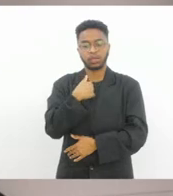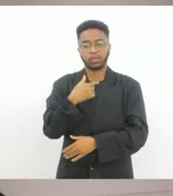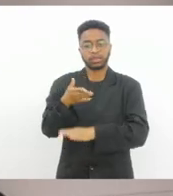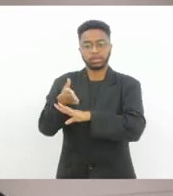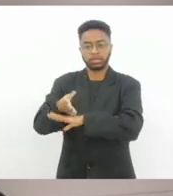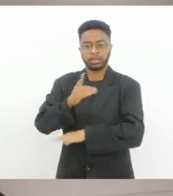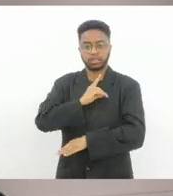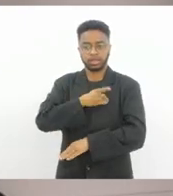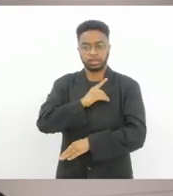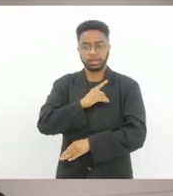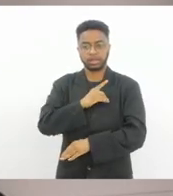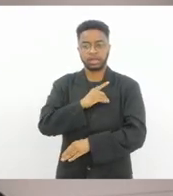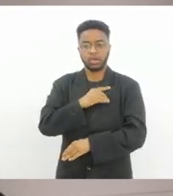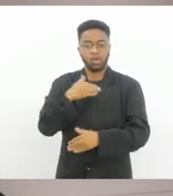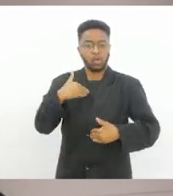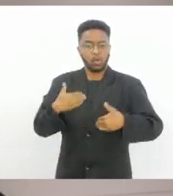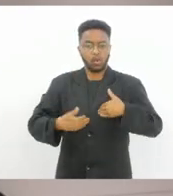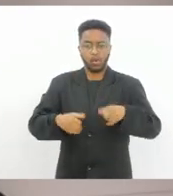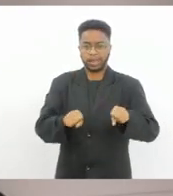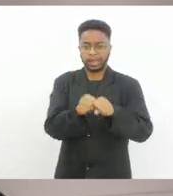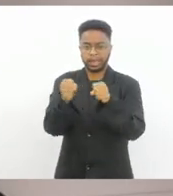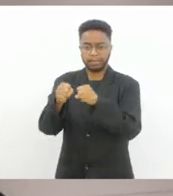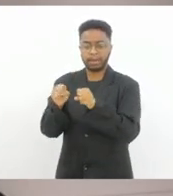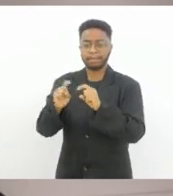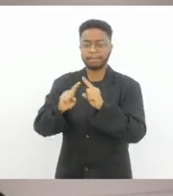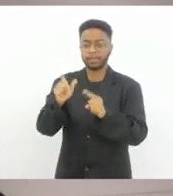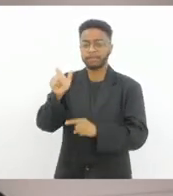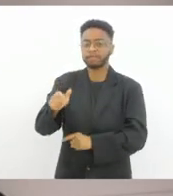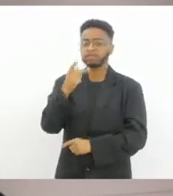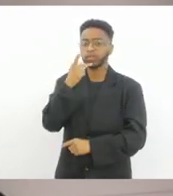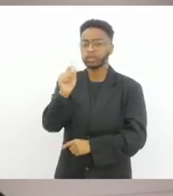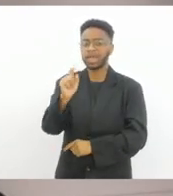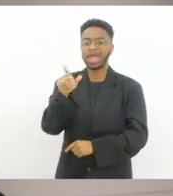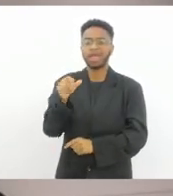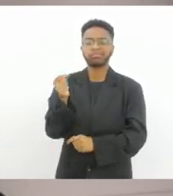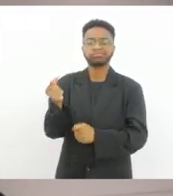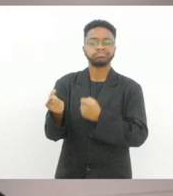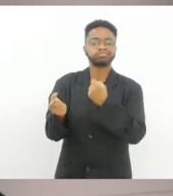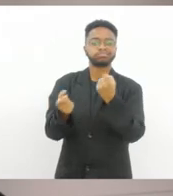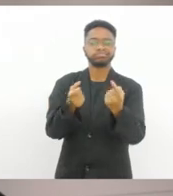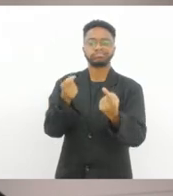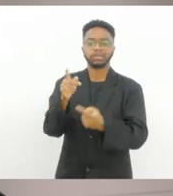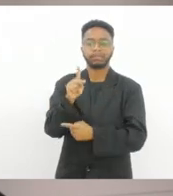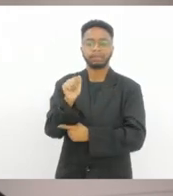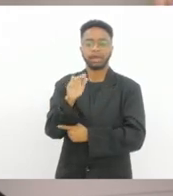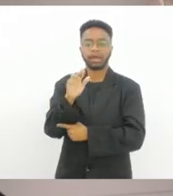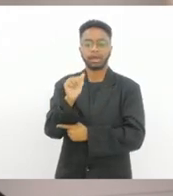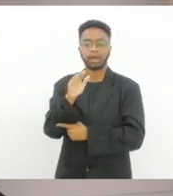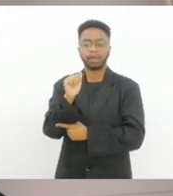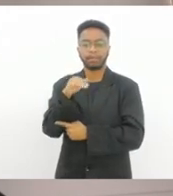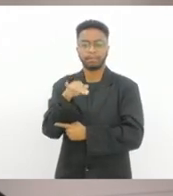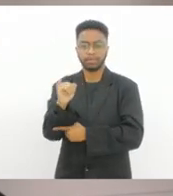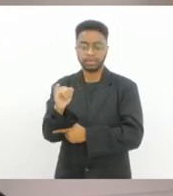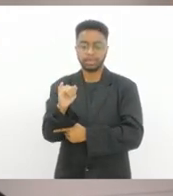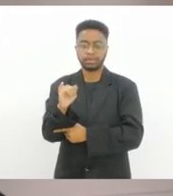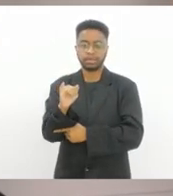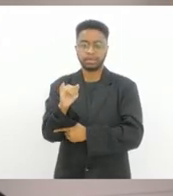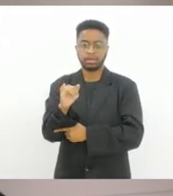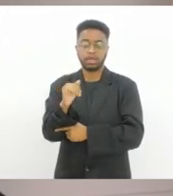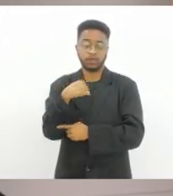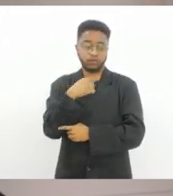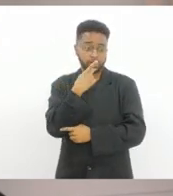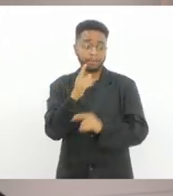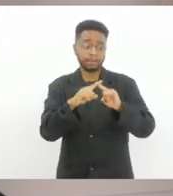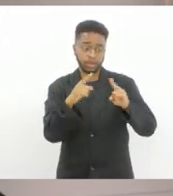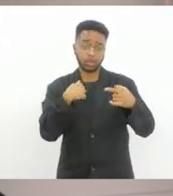delegacia. E eles já falaram, Ana, é um caso isolado em Paracambi. É. Eu falei, mas eu quero fazer, eu tenho